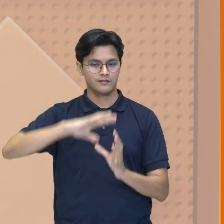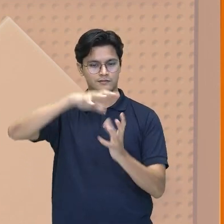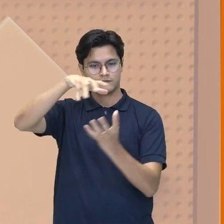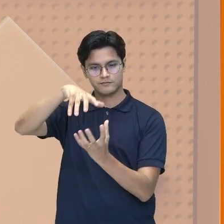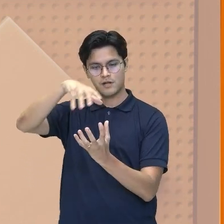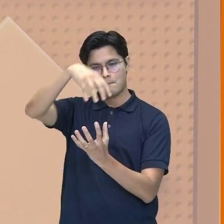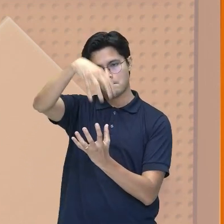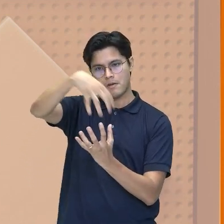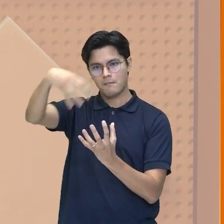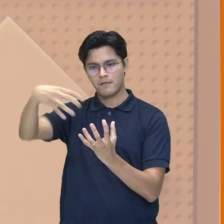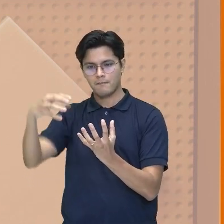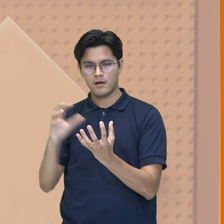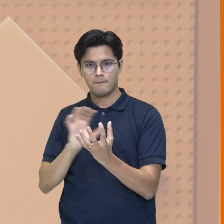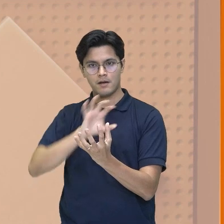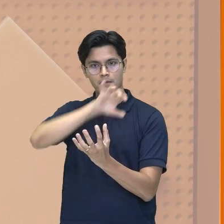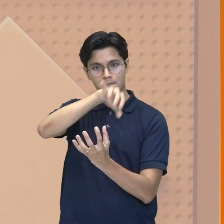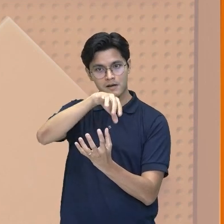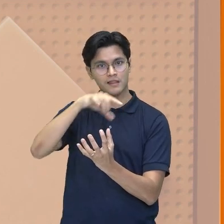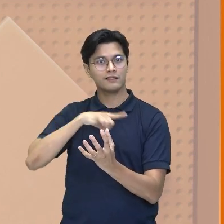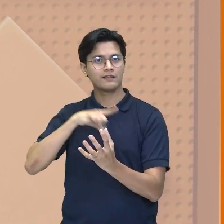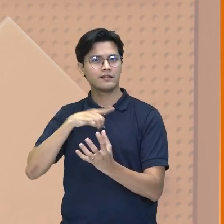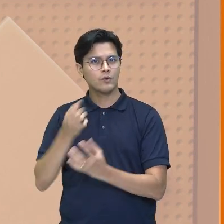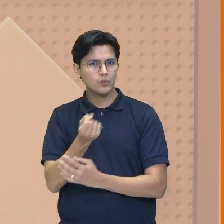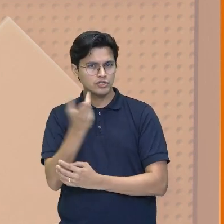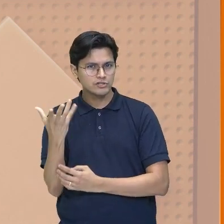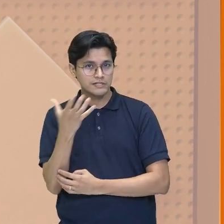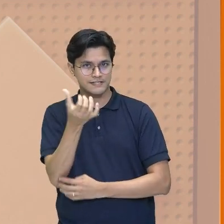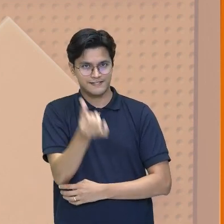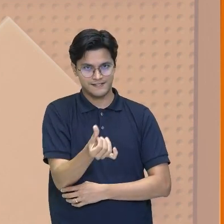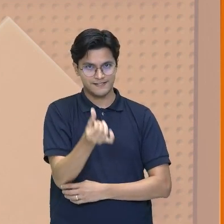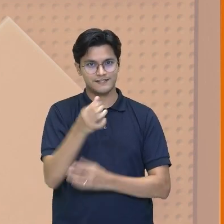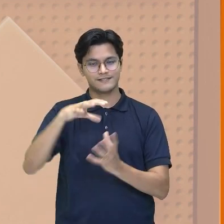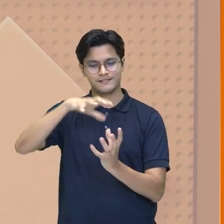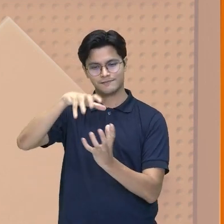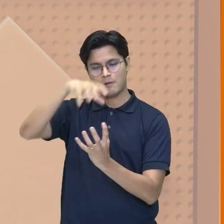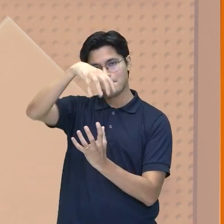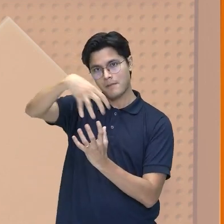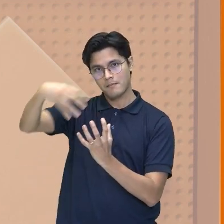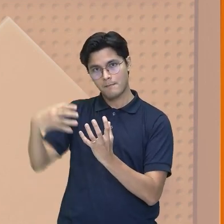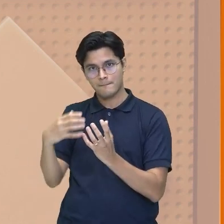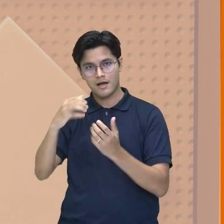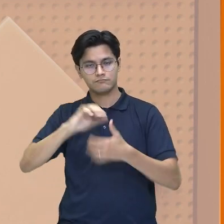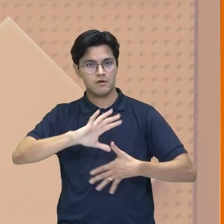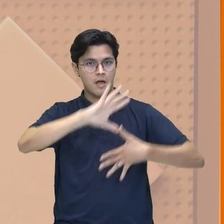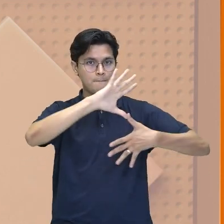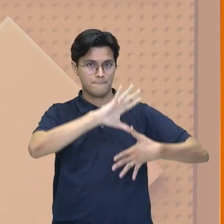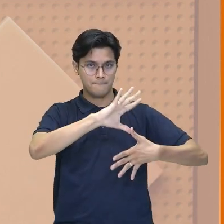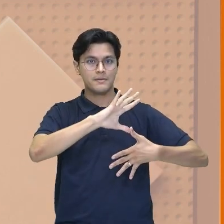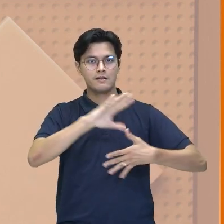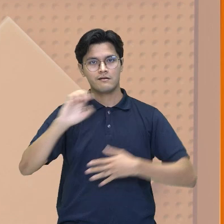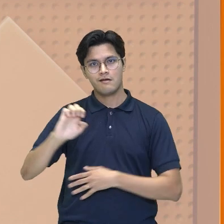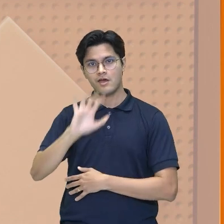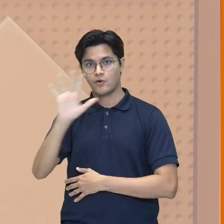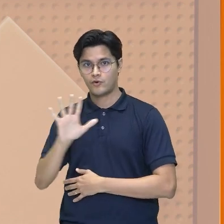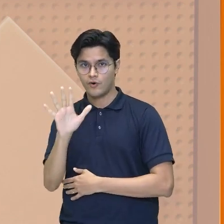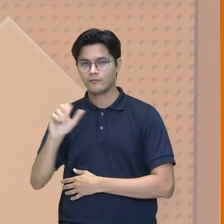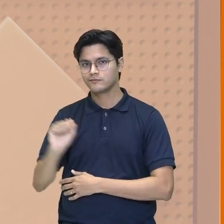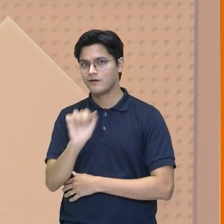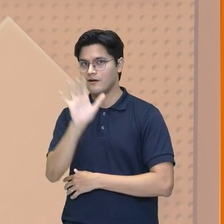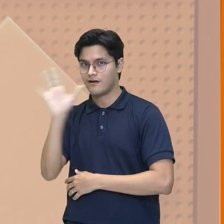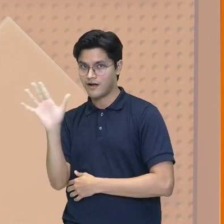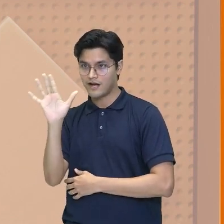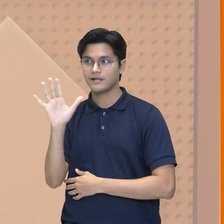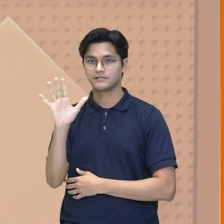Terra, onde nós temos 6 continentes: a América, a Europa, a Ásia, a Oceania, a África